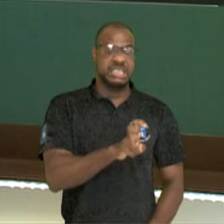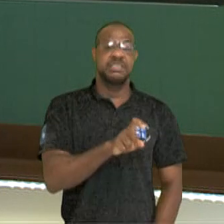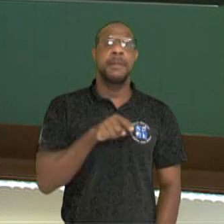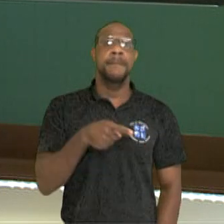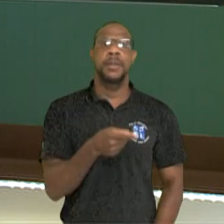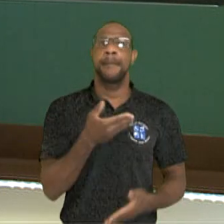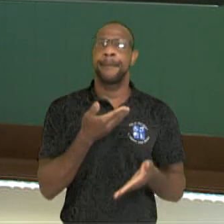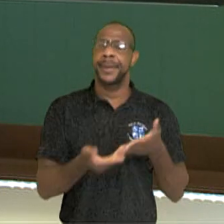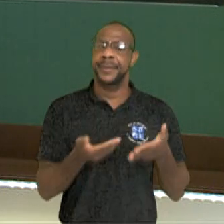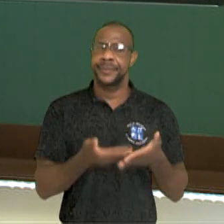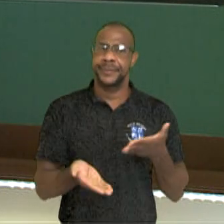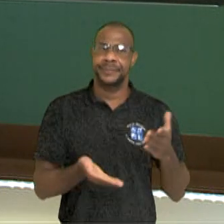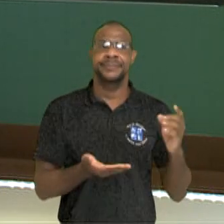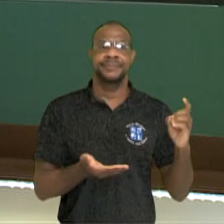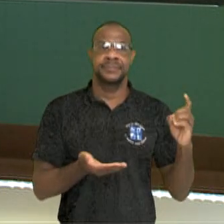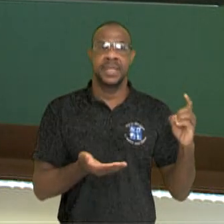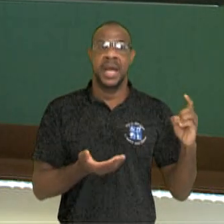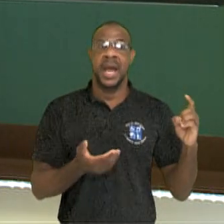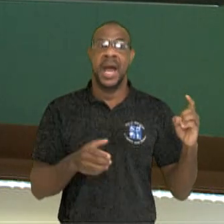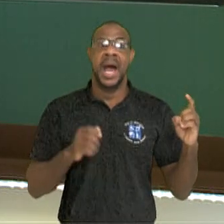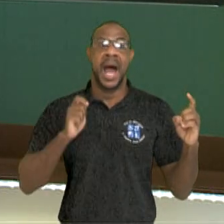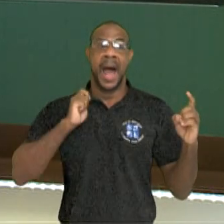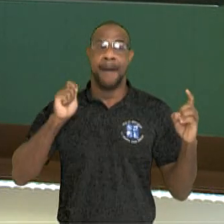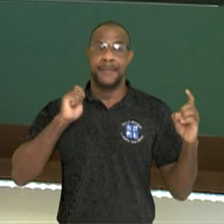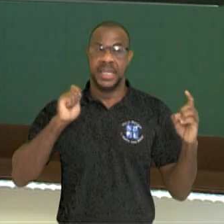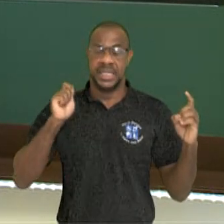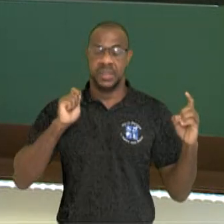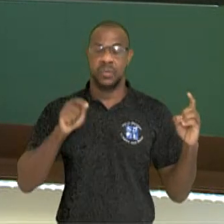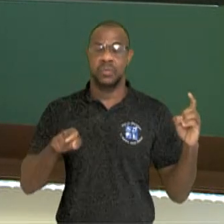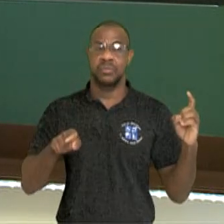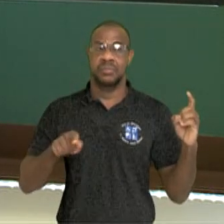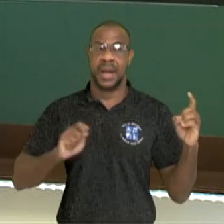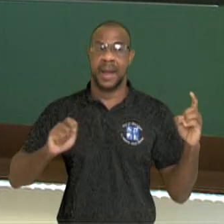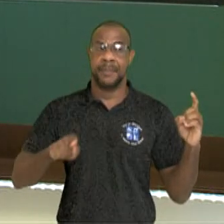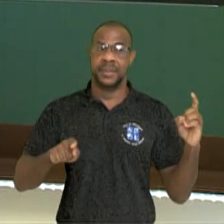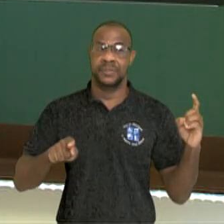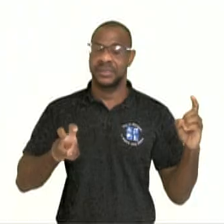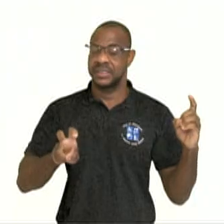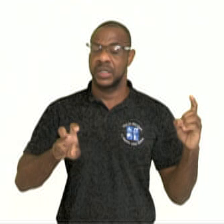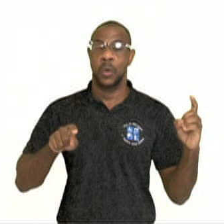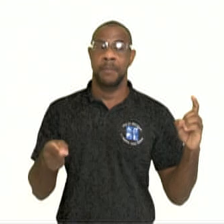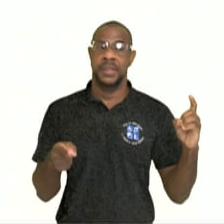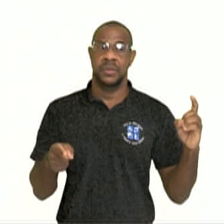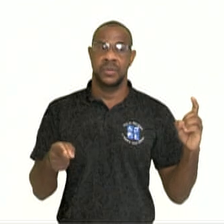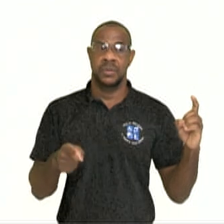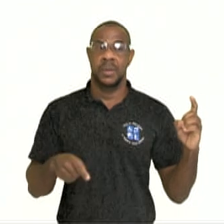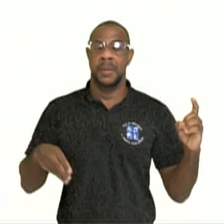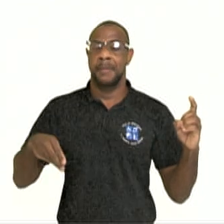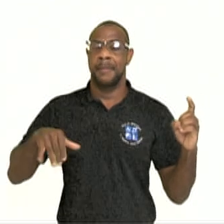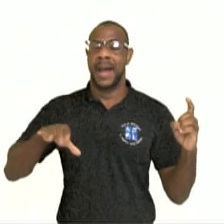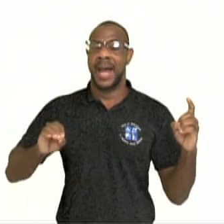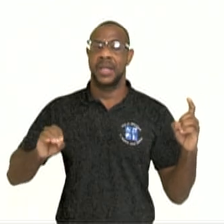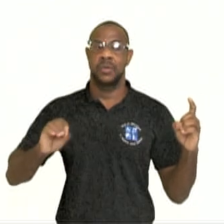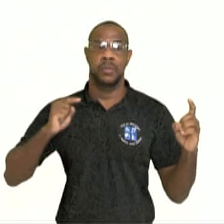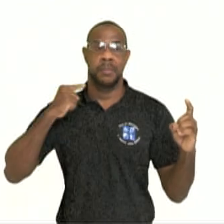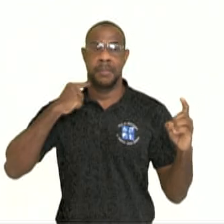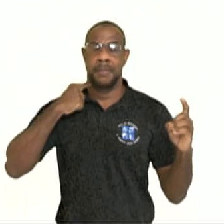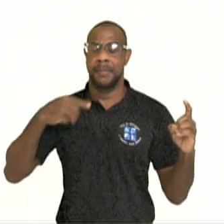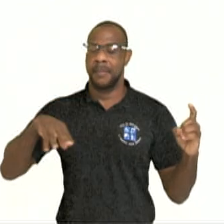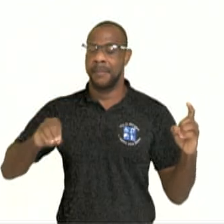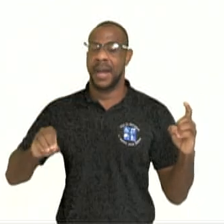R$15.000. Abril teve prejuízo de R$5.000. E maio teve um prejuízo